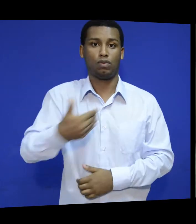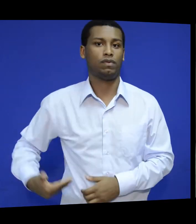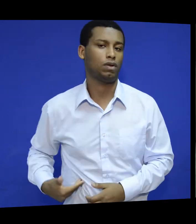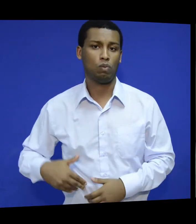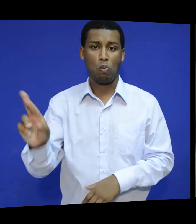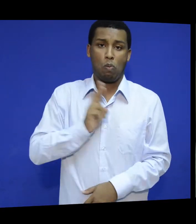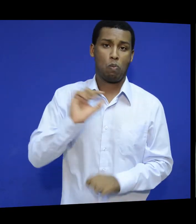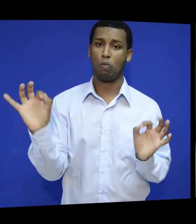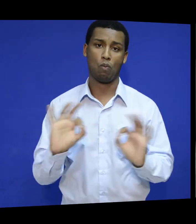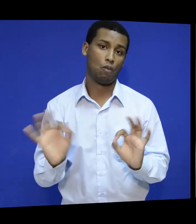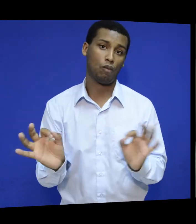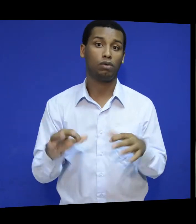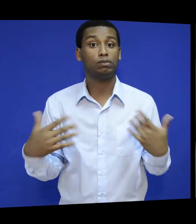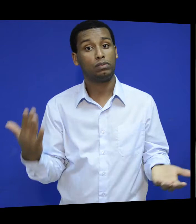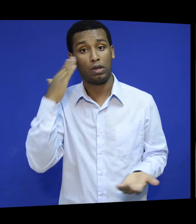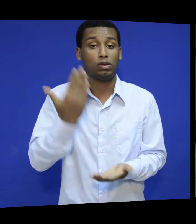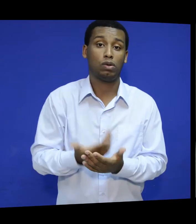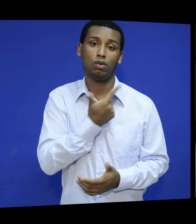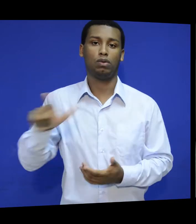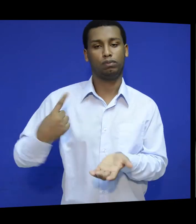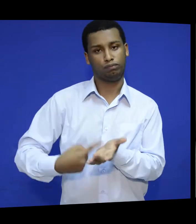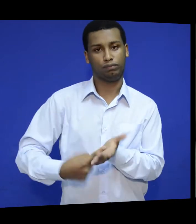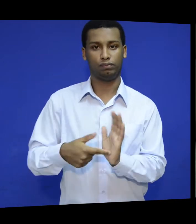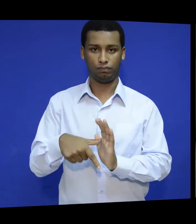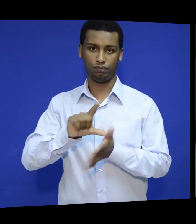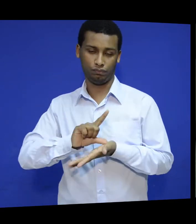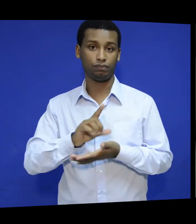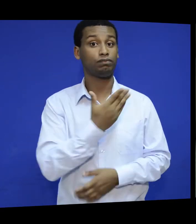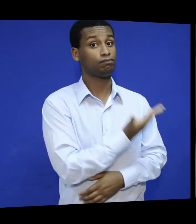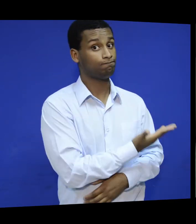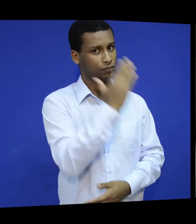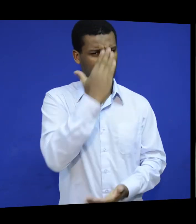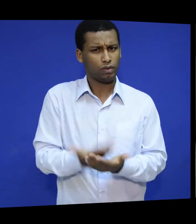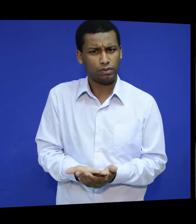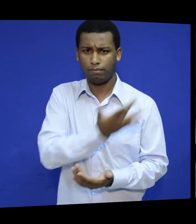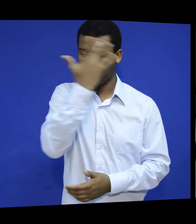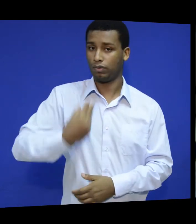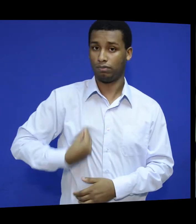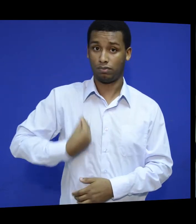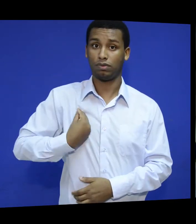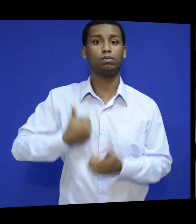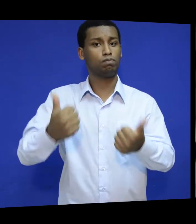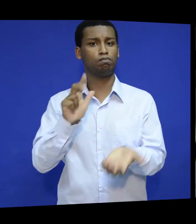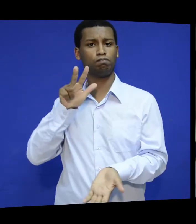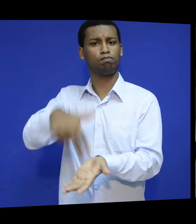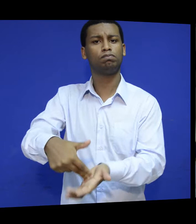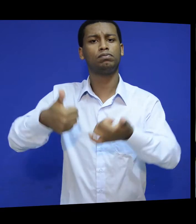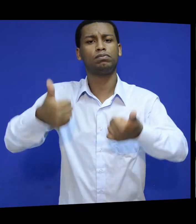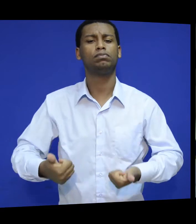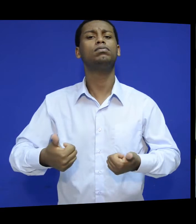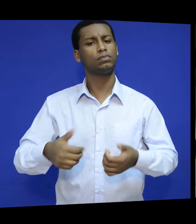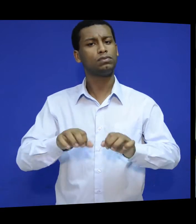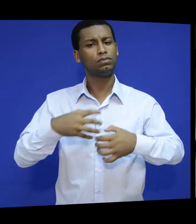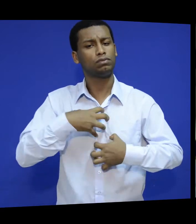candidatos a vice-governador, né, mas nós acreditamos que eles tivessem outros compromissos agendados anteriormente. Bom, acredito que os candidatos presentes,